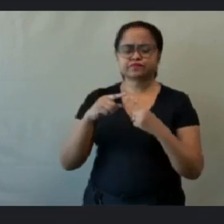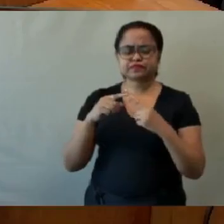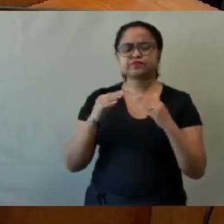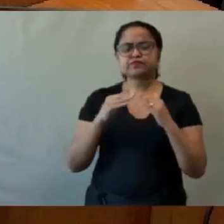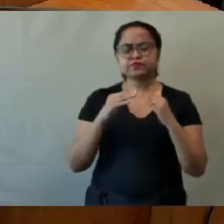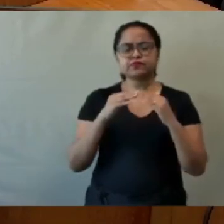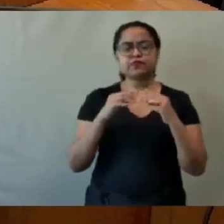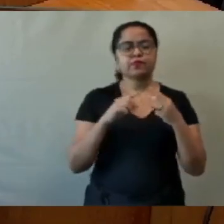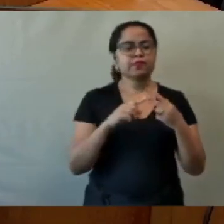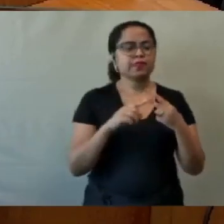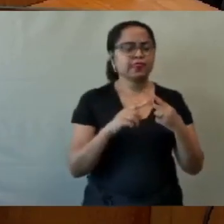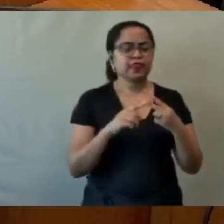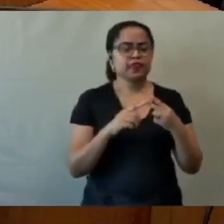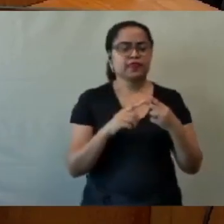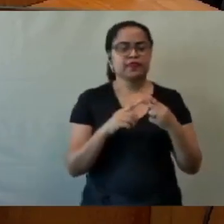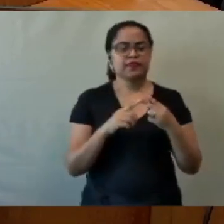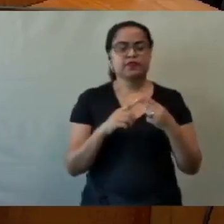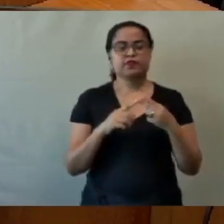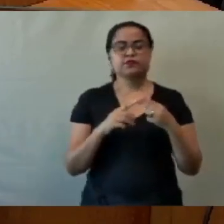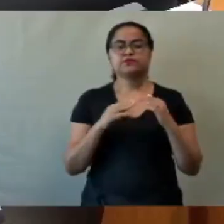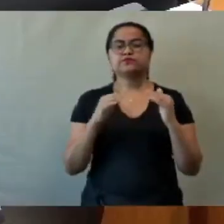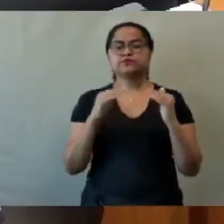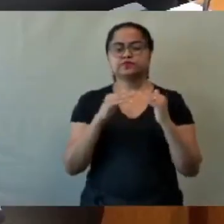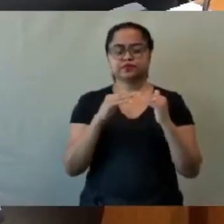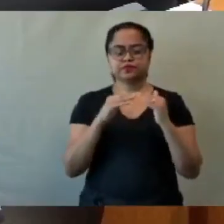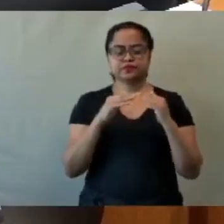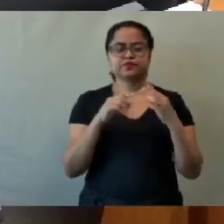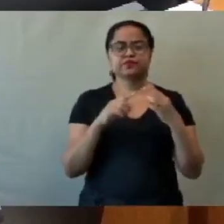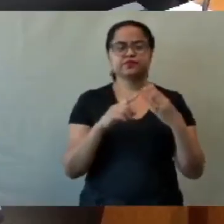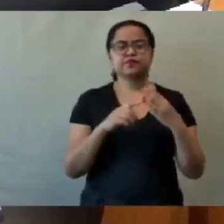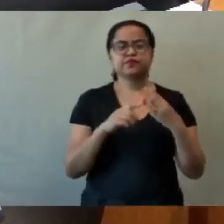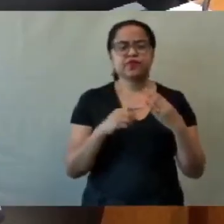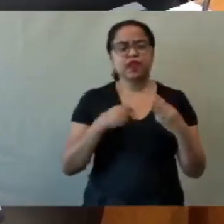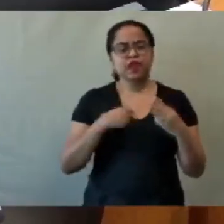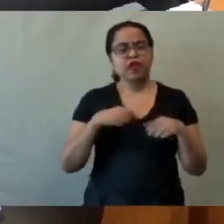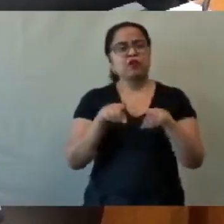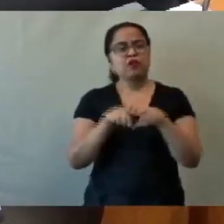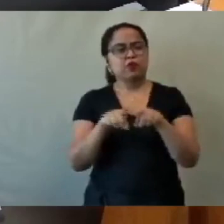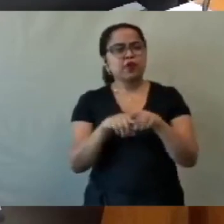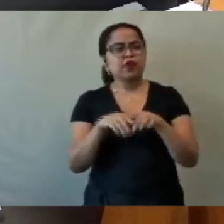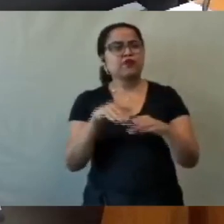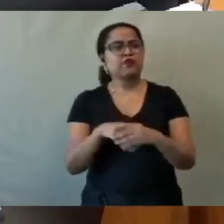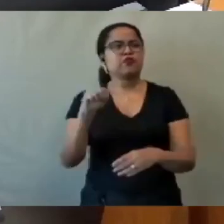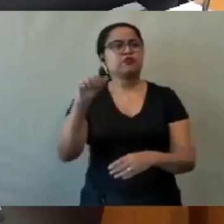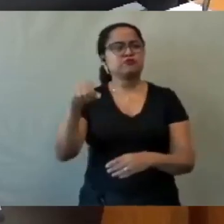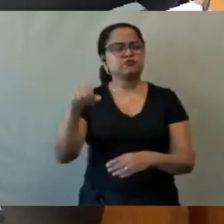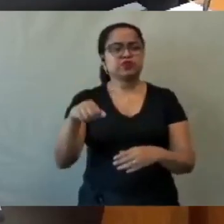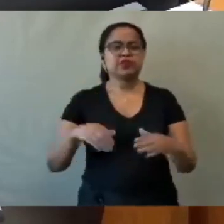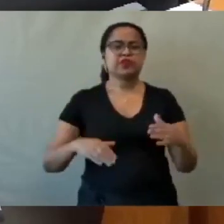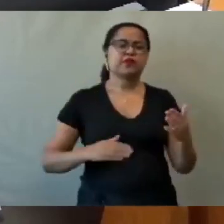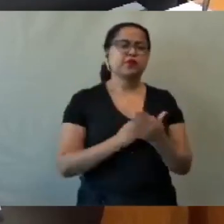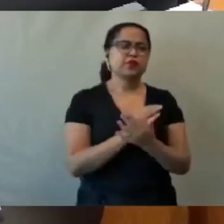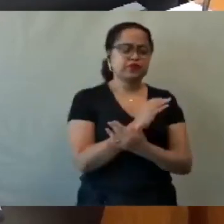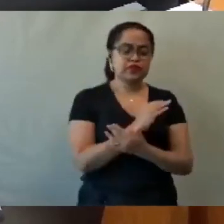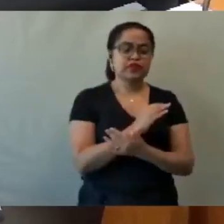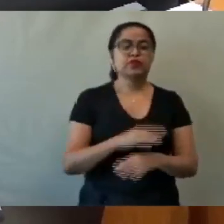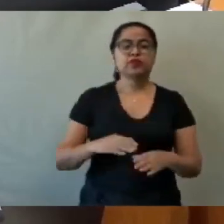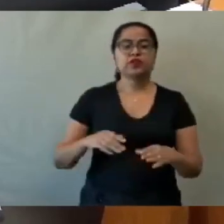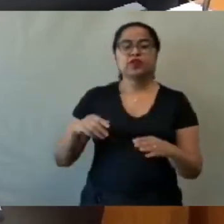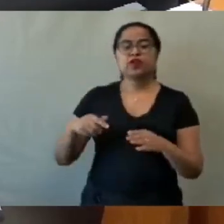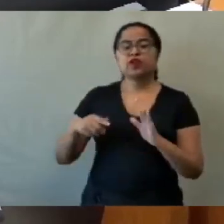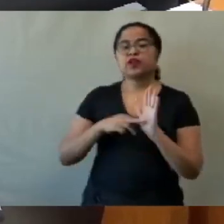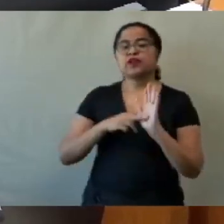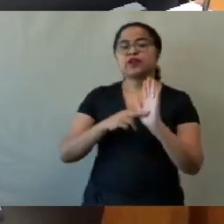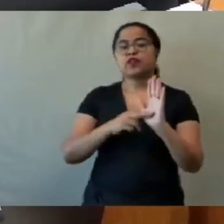Como vota a vereadora Cida Falabella? De acordo. E eu, professora Marli, também voto de acordo. Fica aprovado o requerimento de